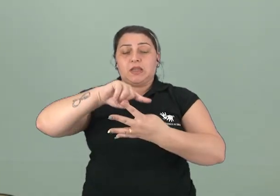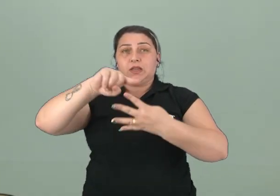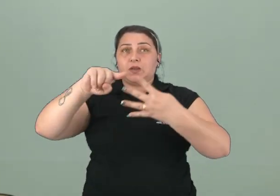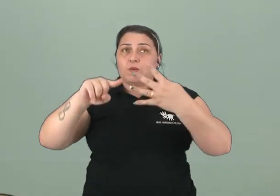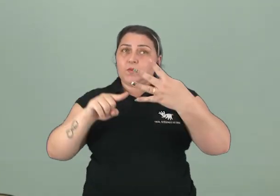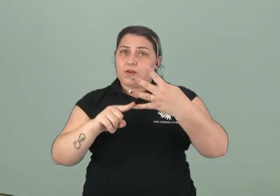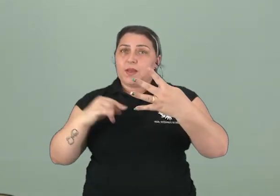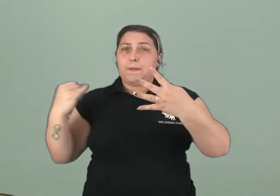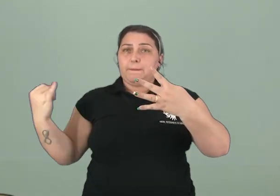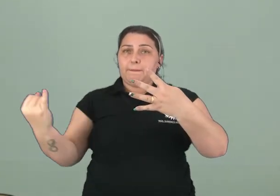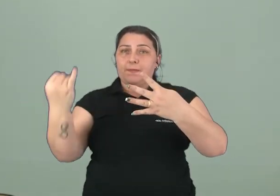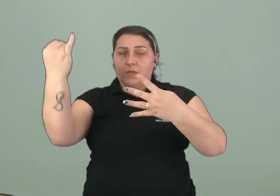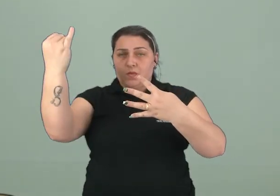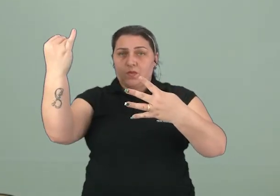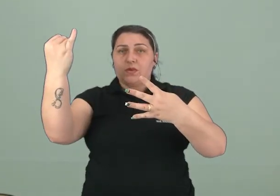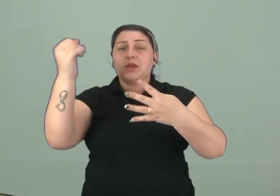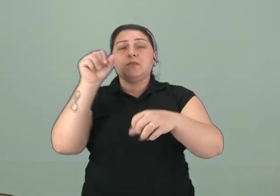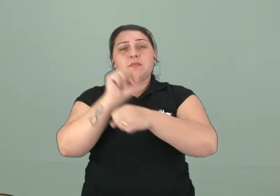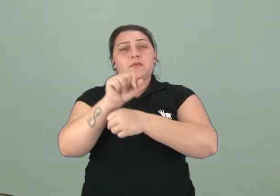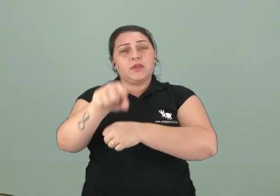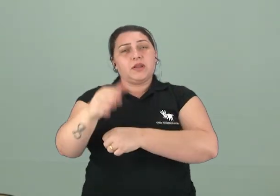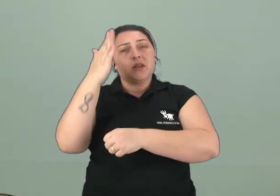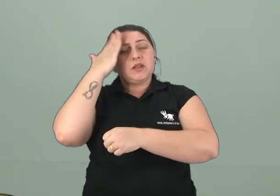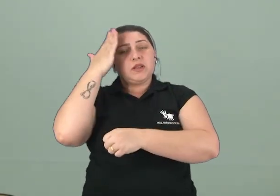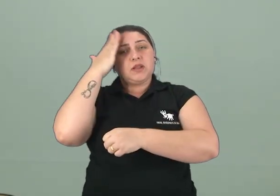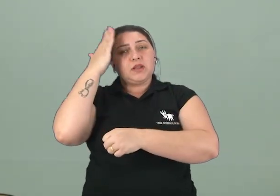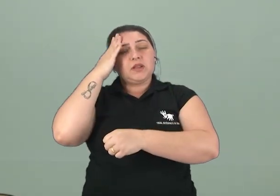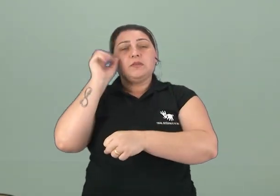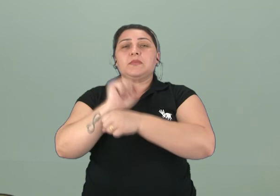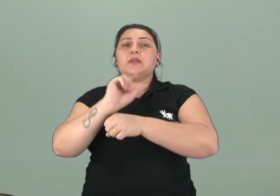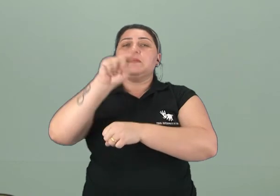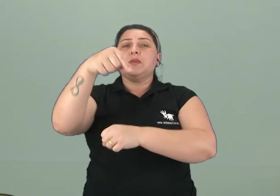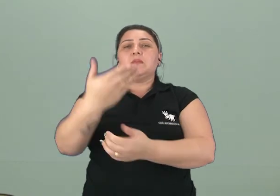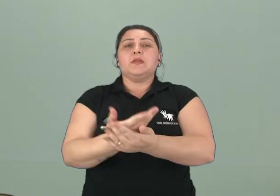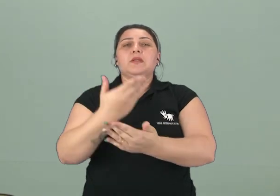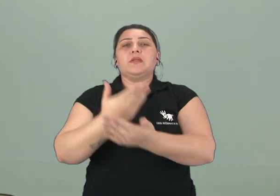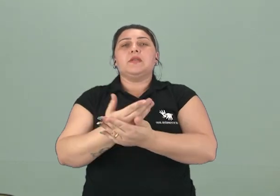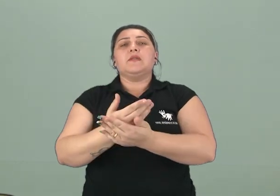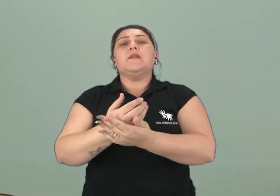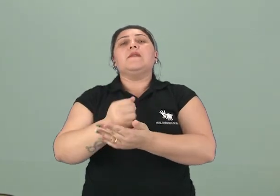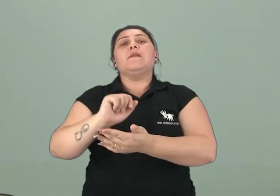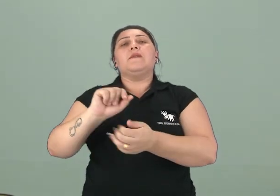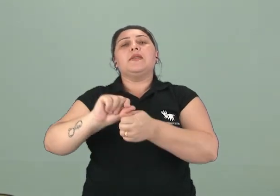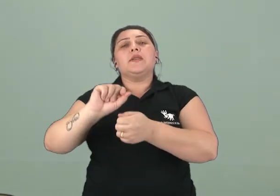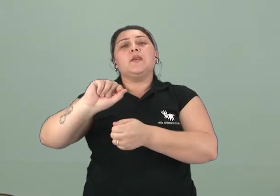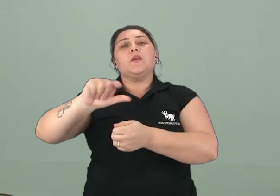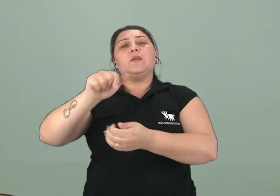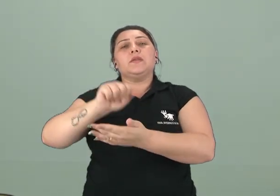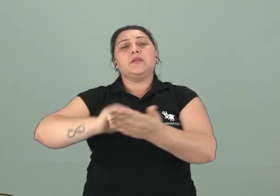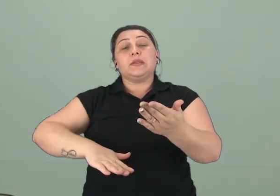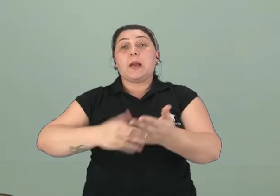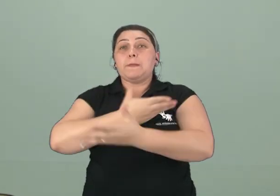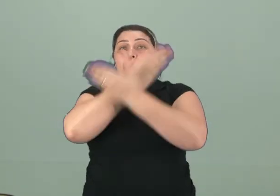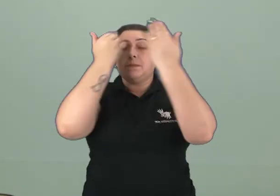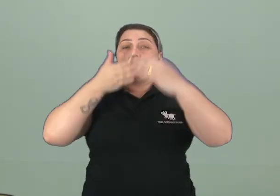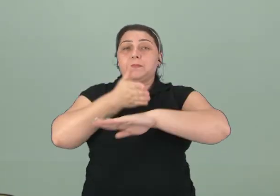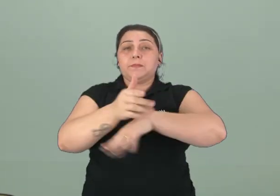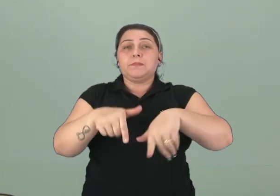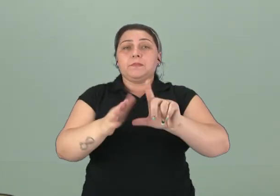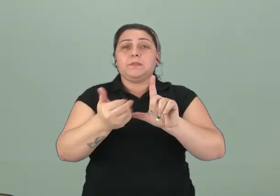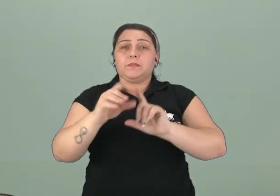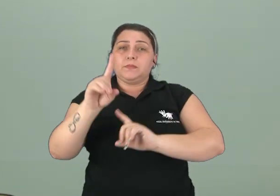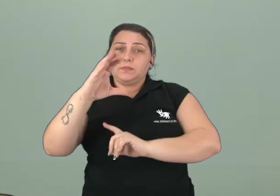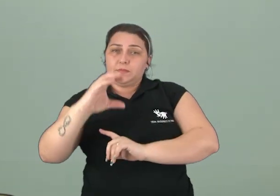quatro partes importantes Espero que você tenha compreendido enxaguar na próxima aula para gente fazer outras atividades também mas não